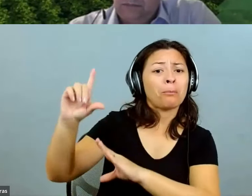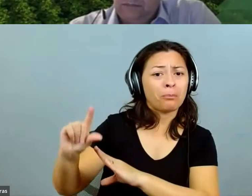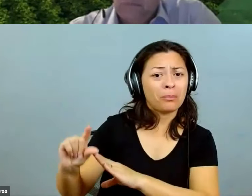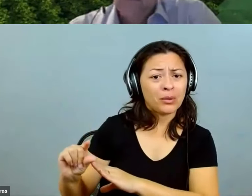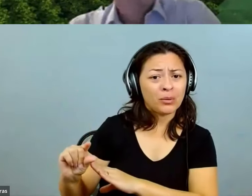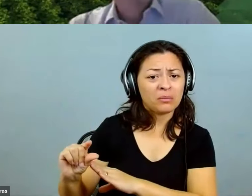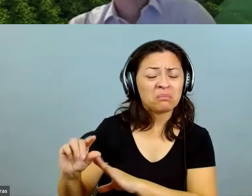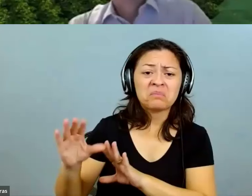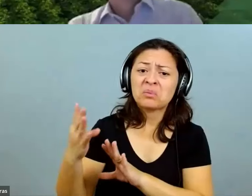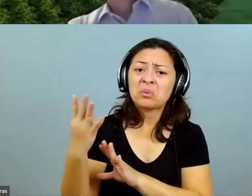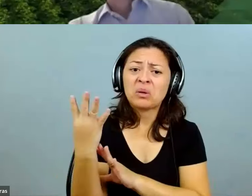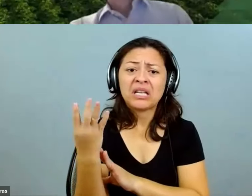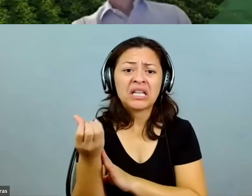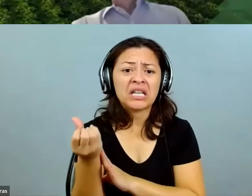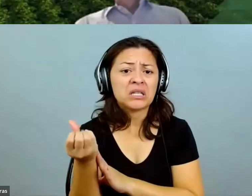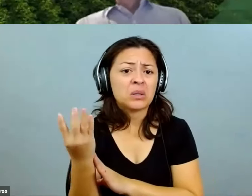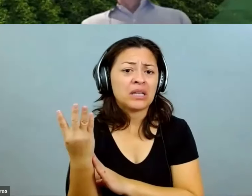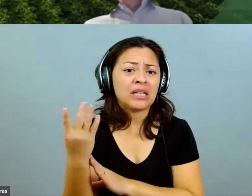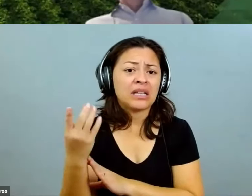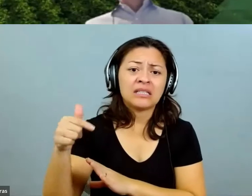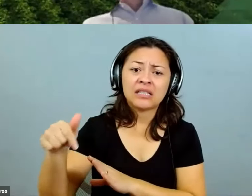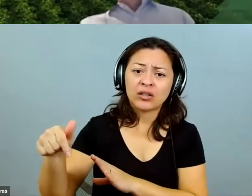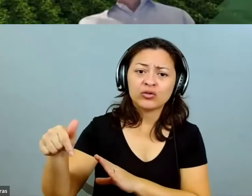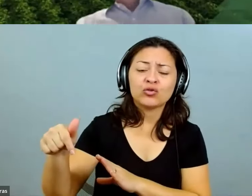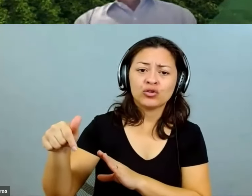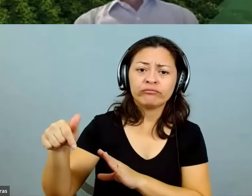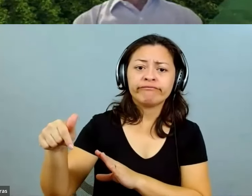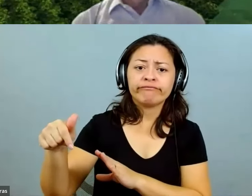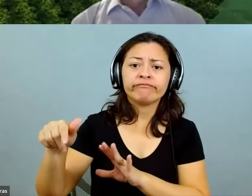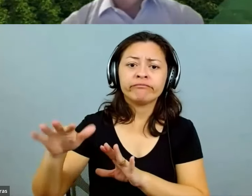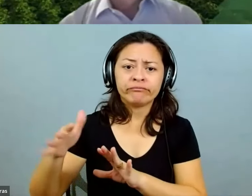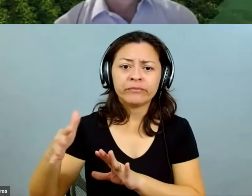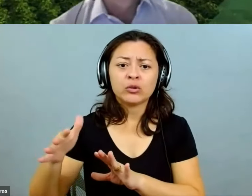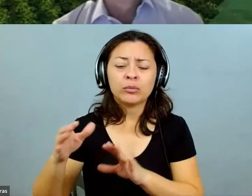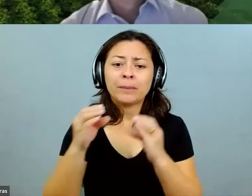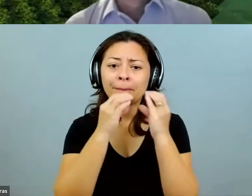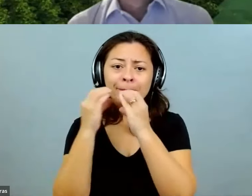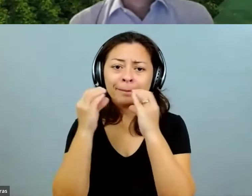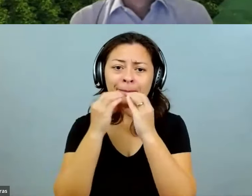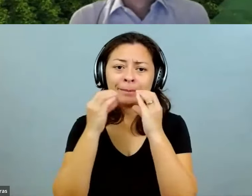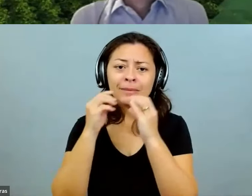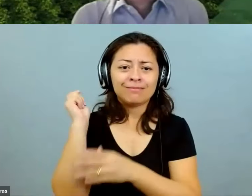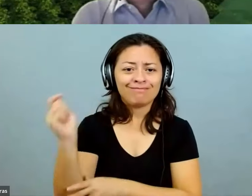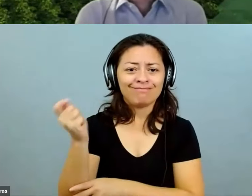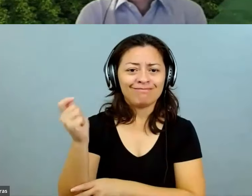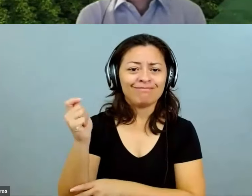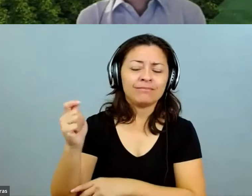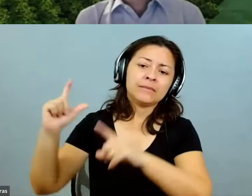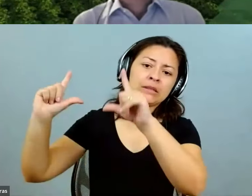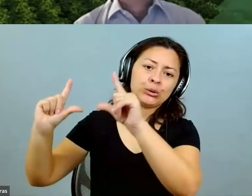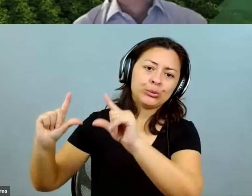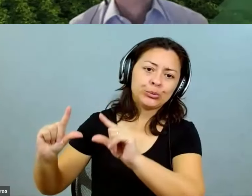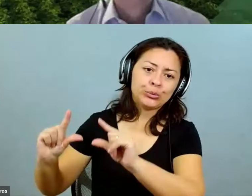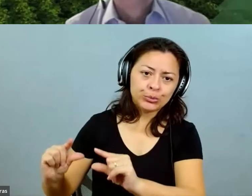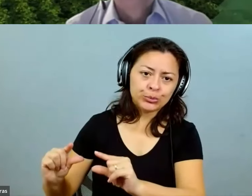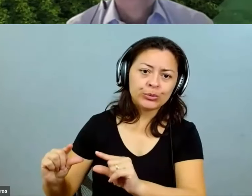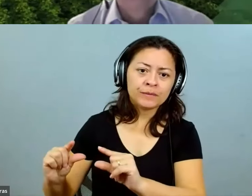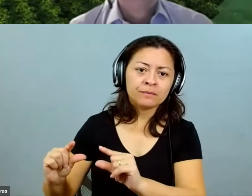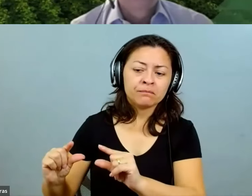de 46 47 a bolsa de cereal já tá estimando com essa esse essa esse montante né então uma redução bem